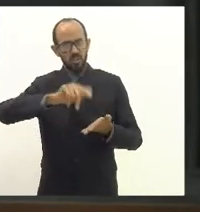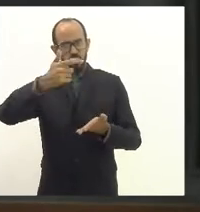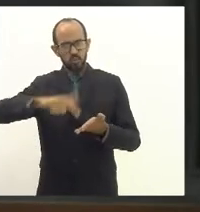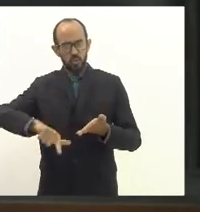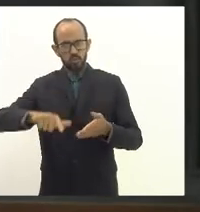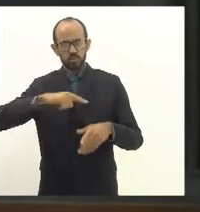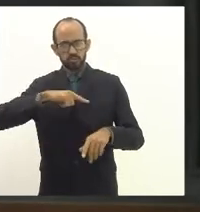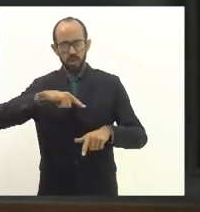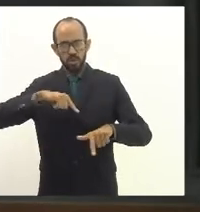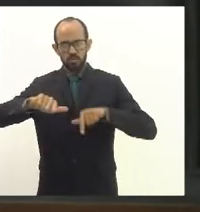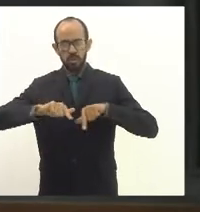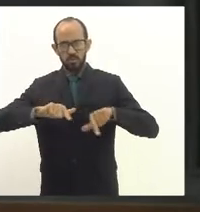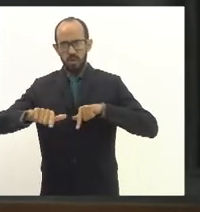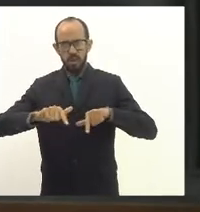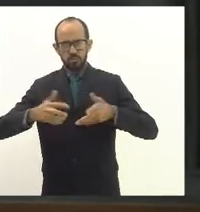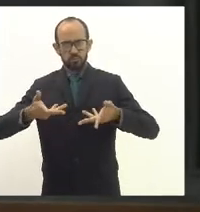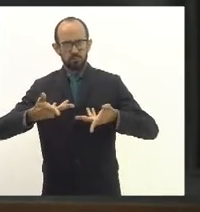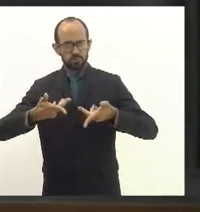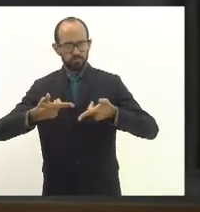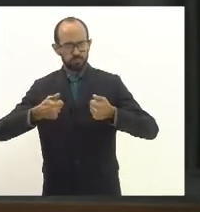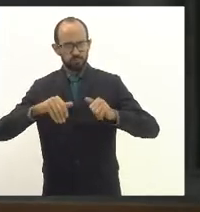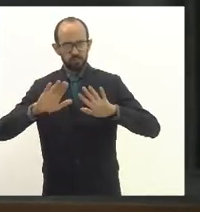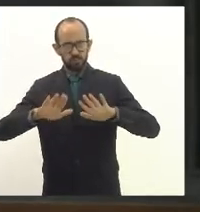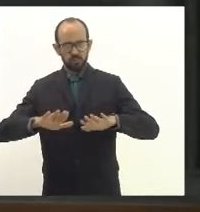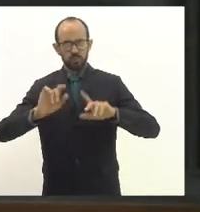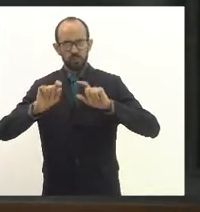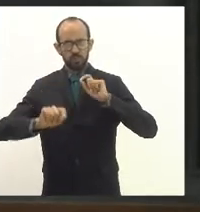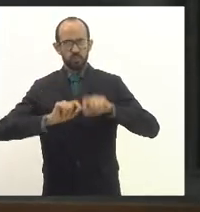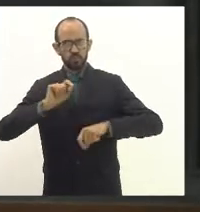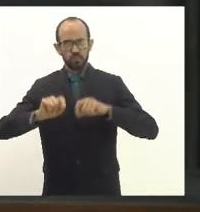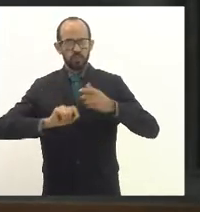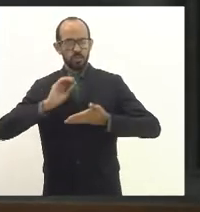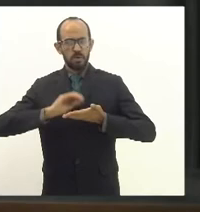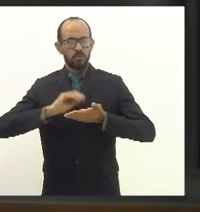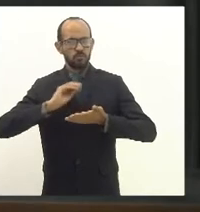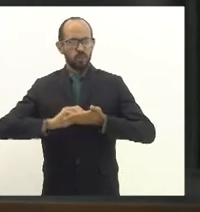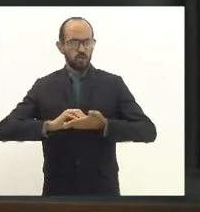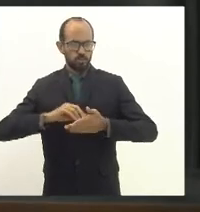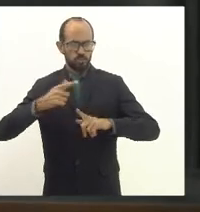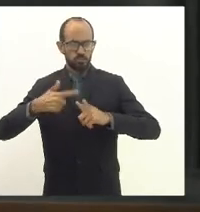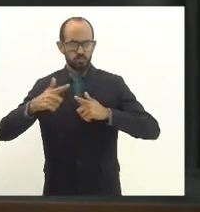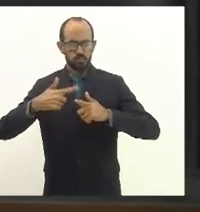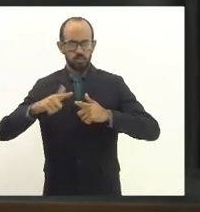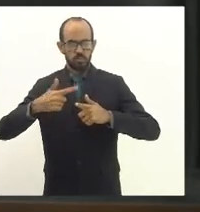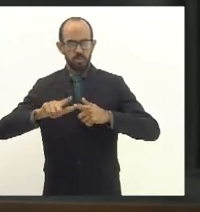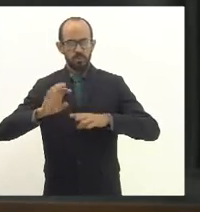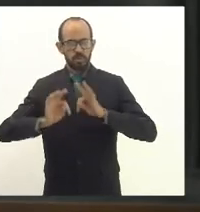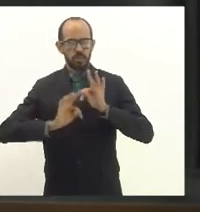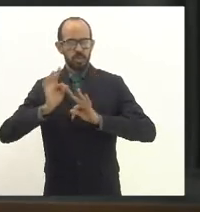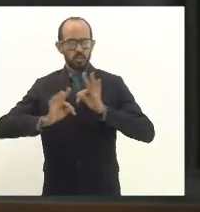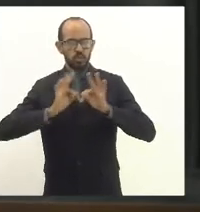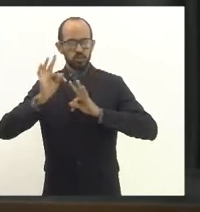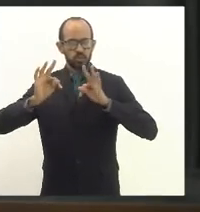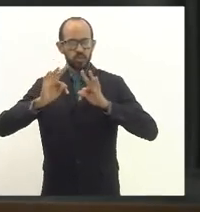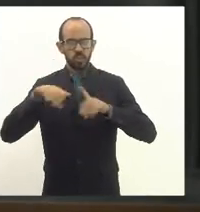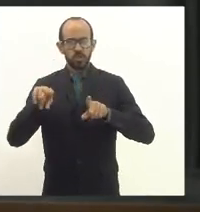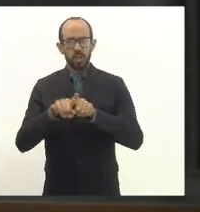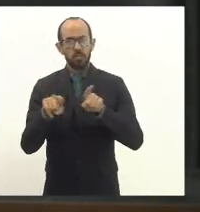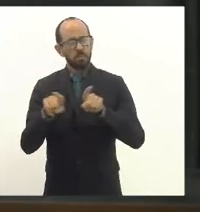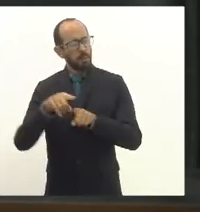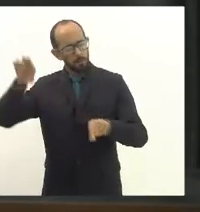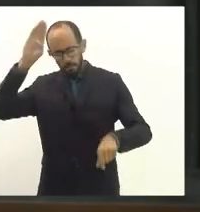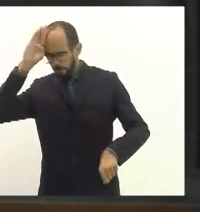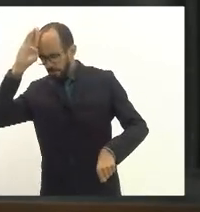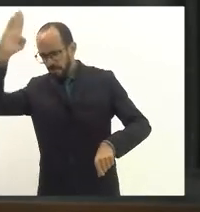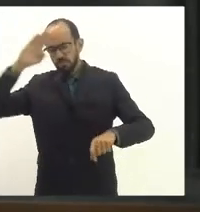brilhante trabalho. São várias autarquias, mas tem ainda deficiência de equipamento de tecnologia e, principalmente, mão de obra.